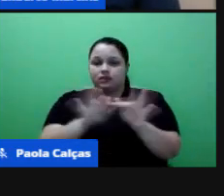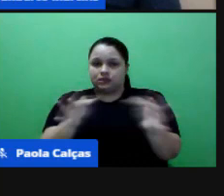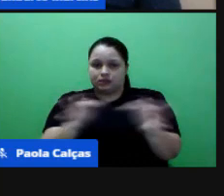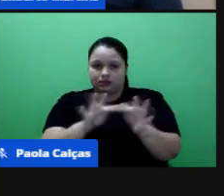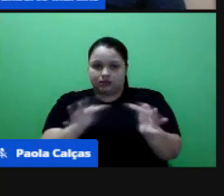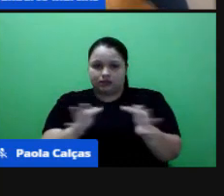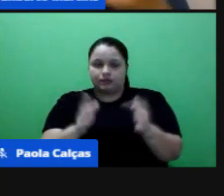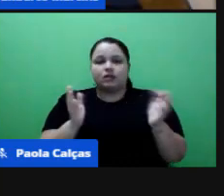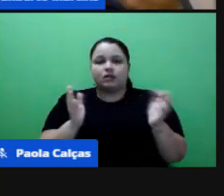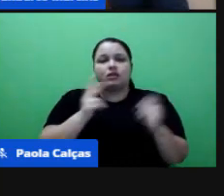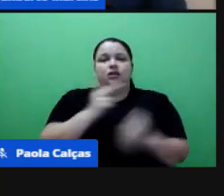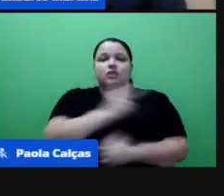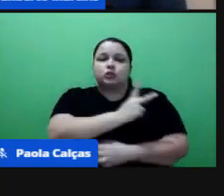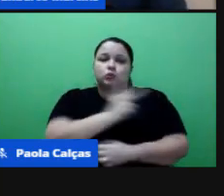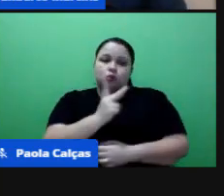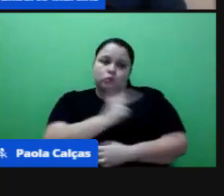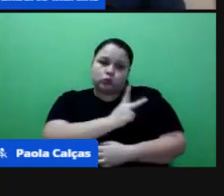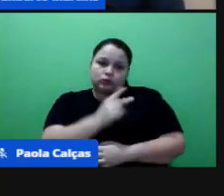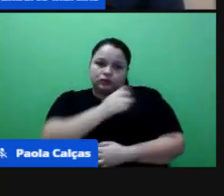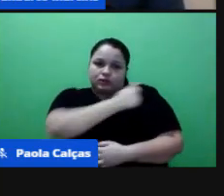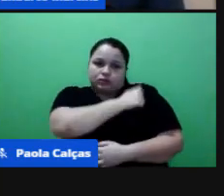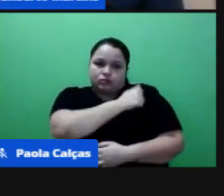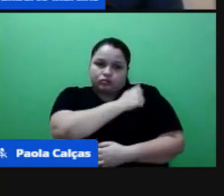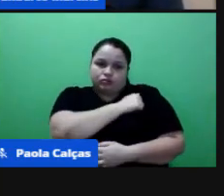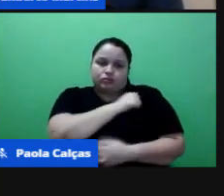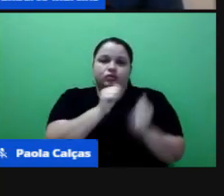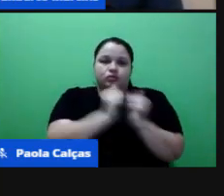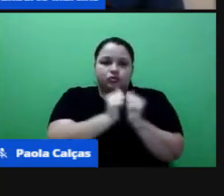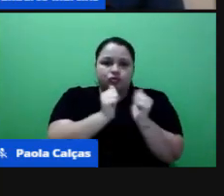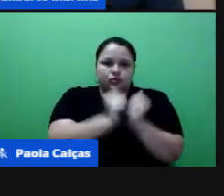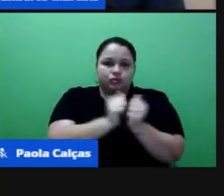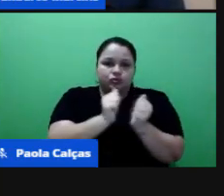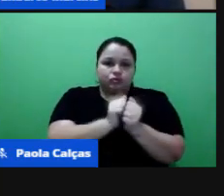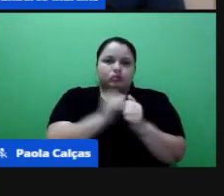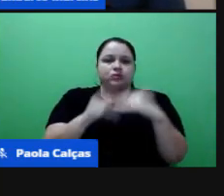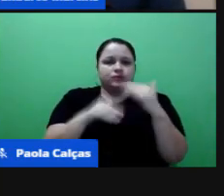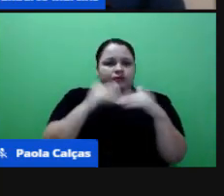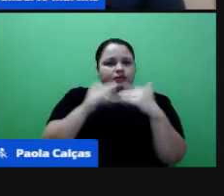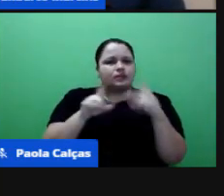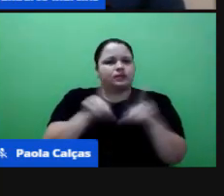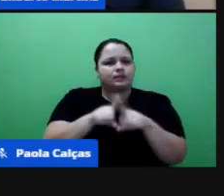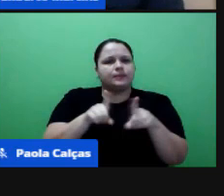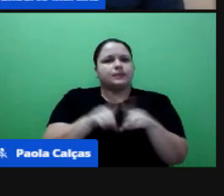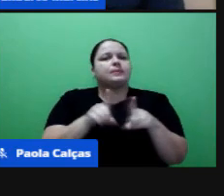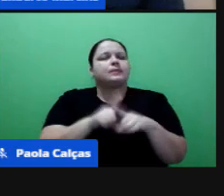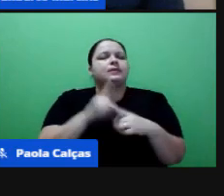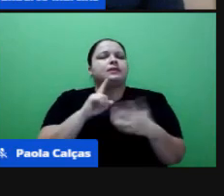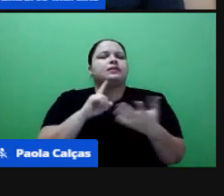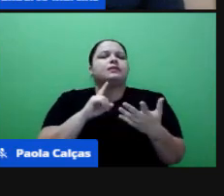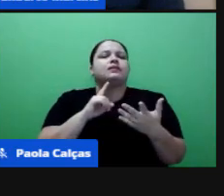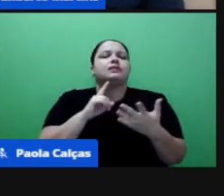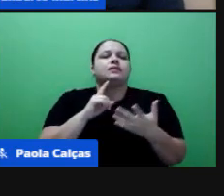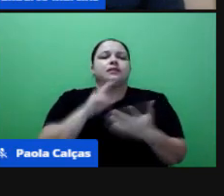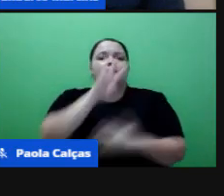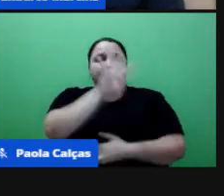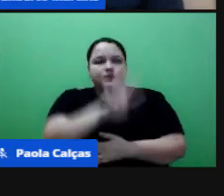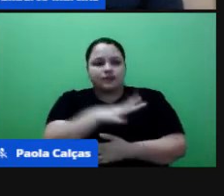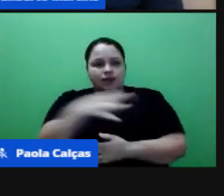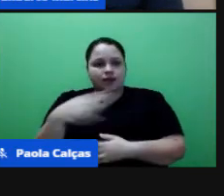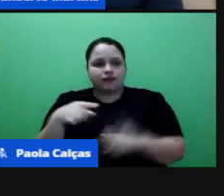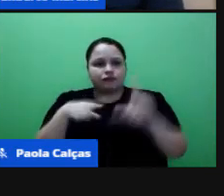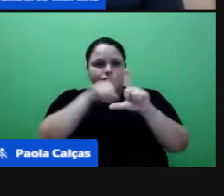colunas, desenvolvendo também as suas respectivas interpretações desses gráficos e dessa